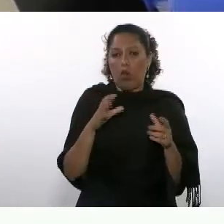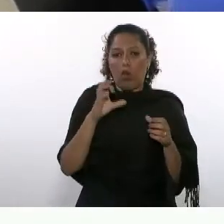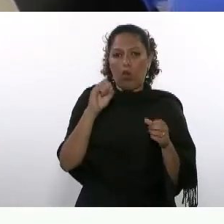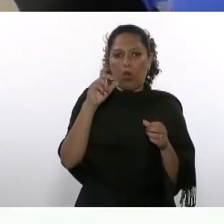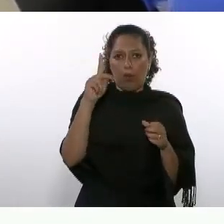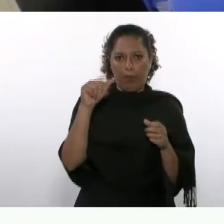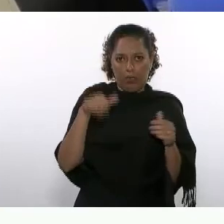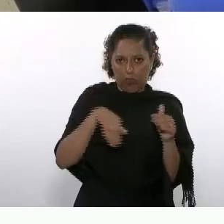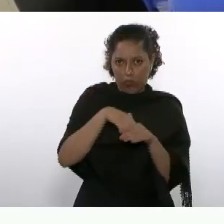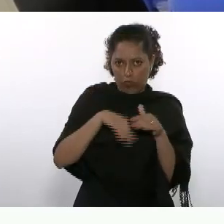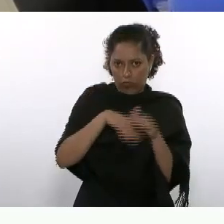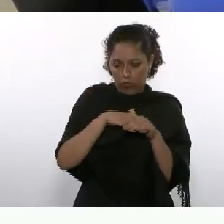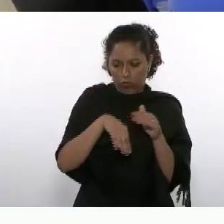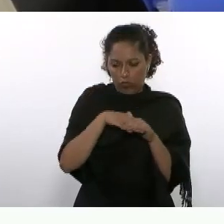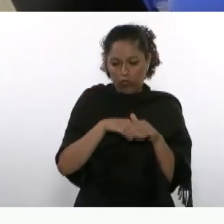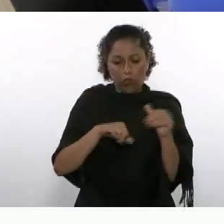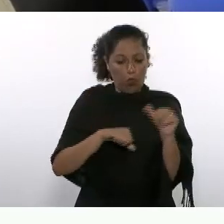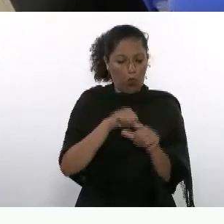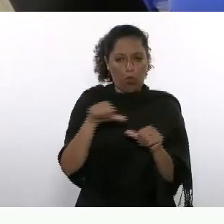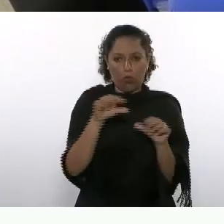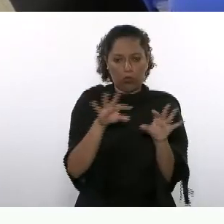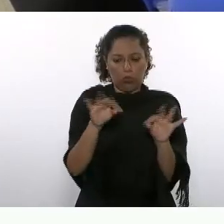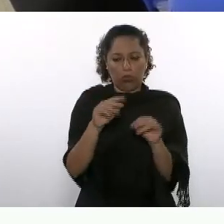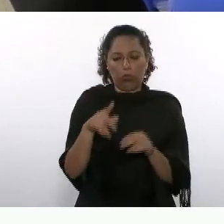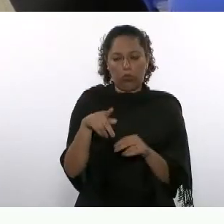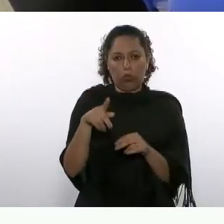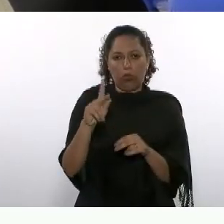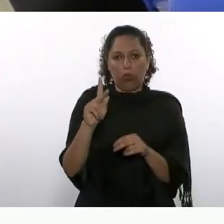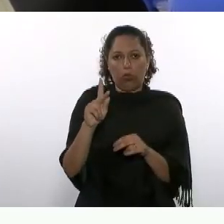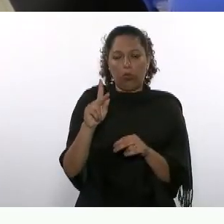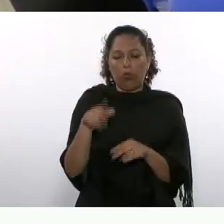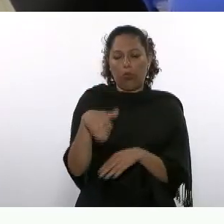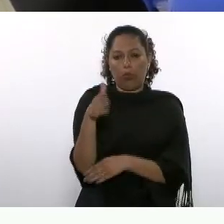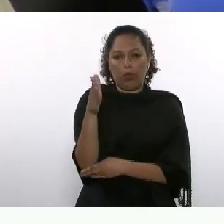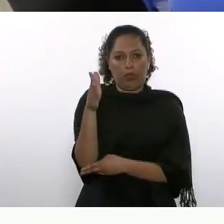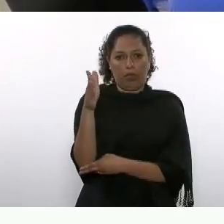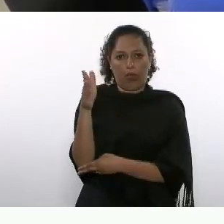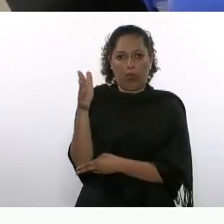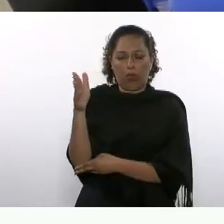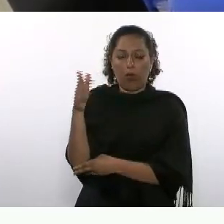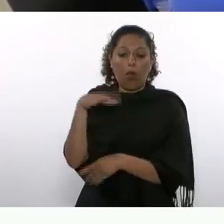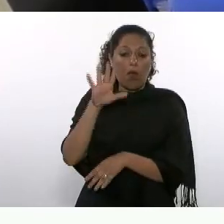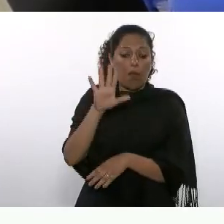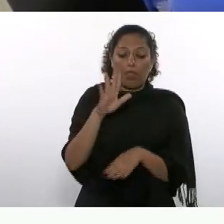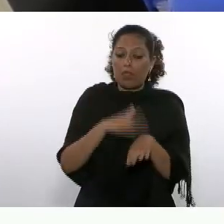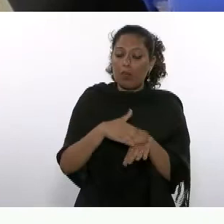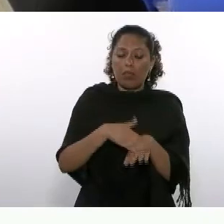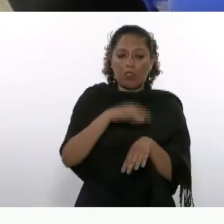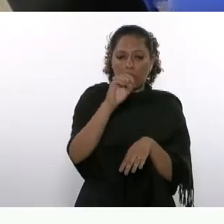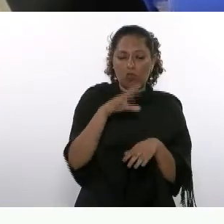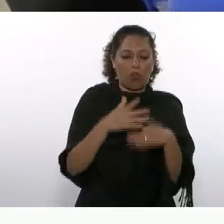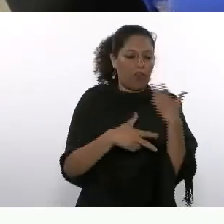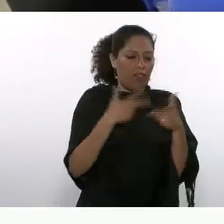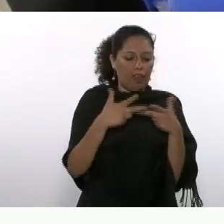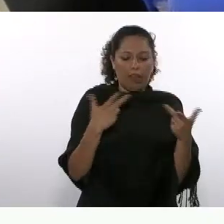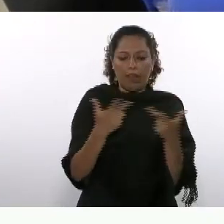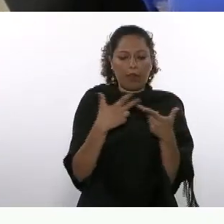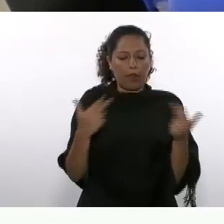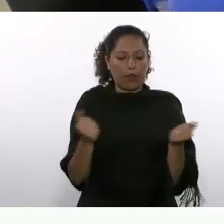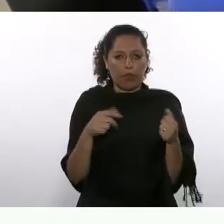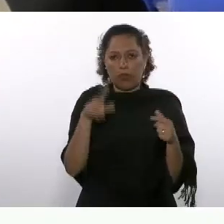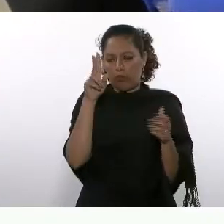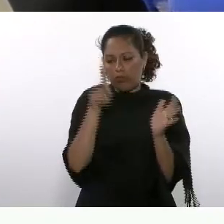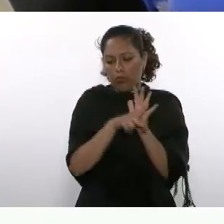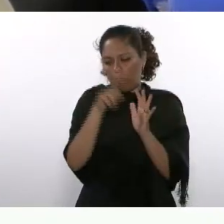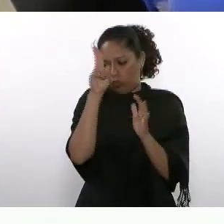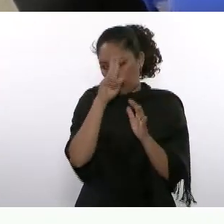Copa. Mas não basta você revitalizar ou dar destino ao equipamento, seja ele um patrimônio,